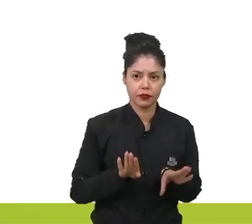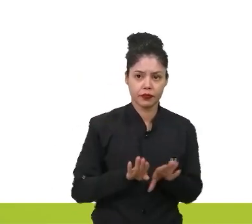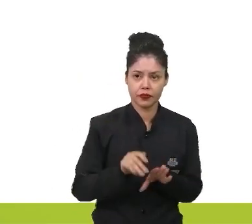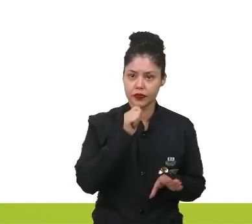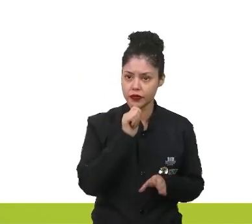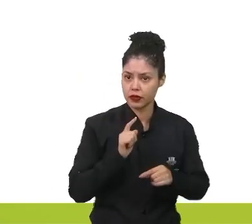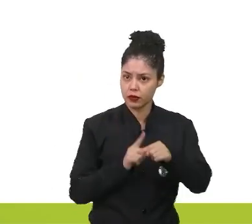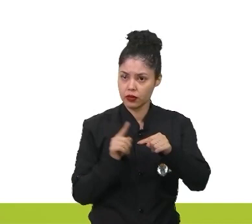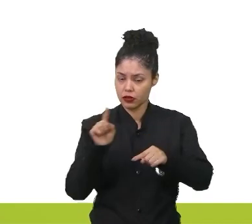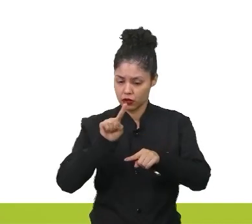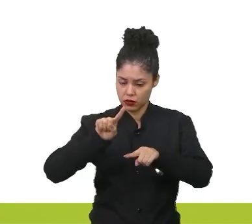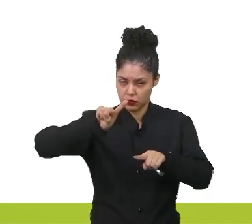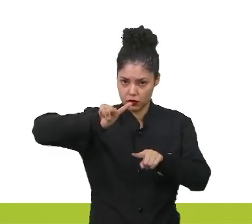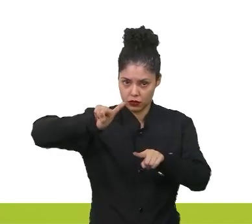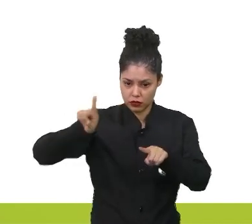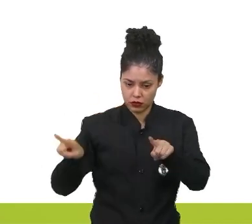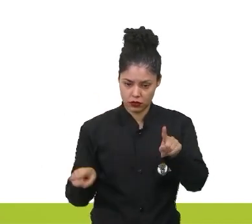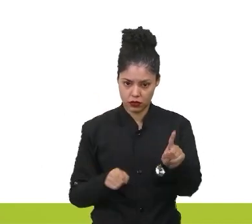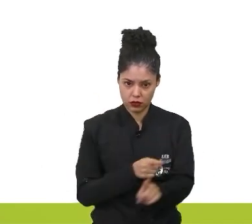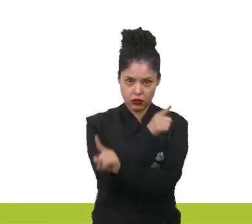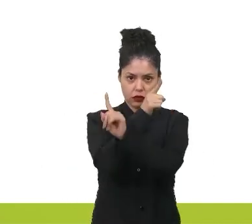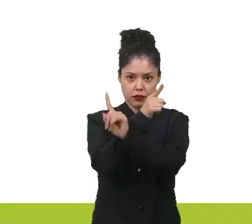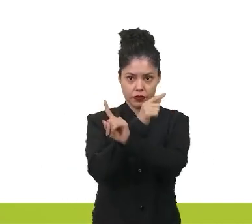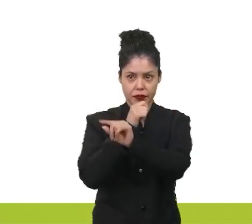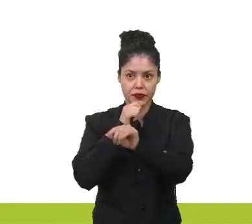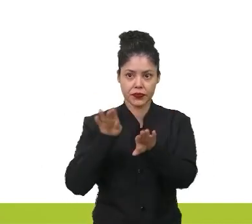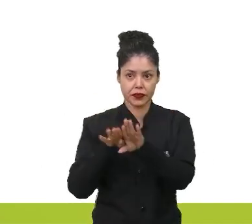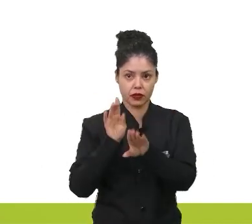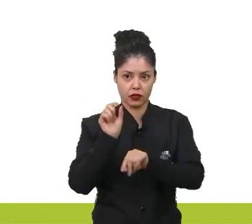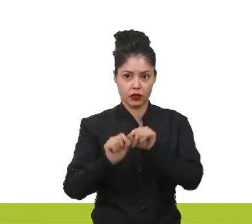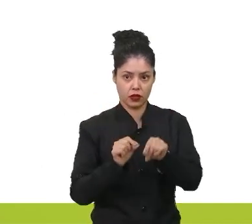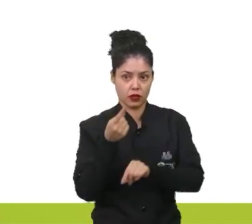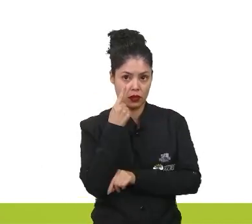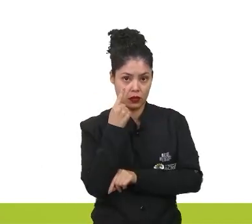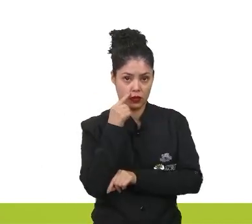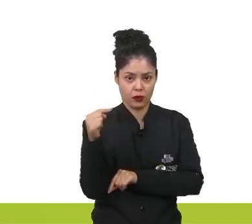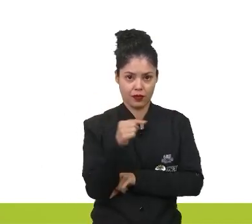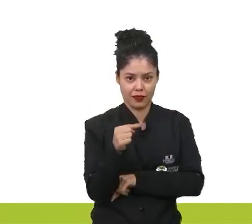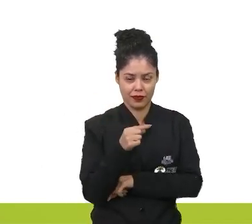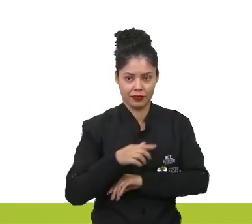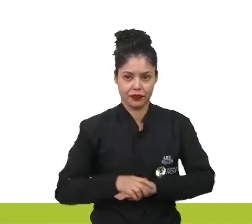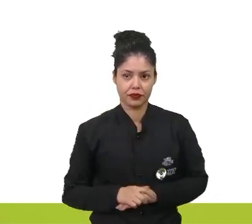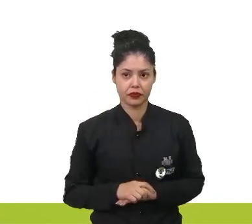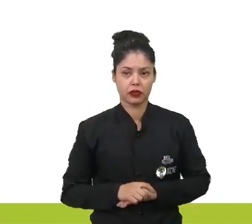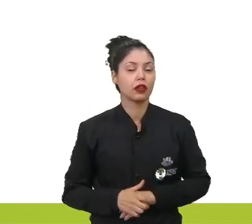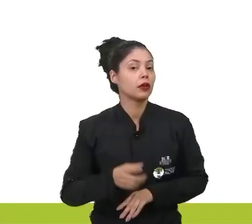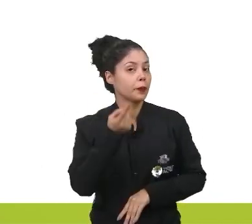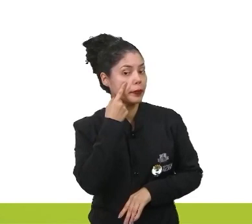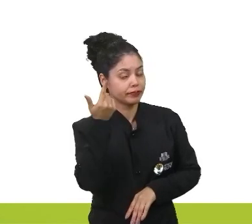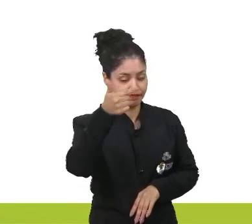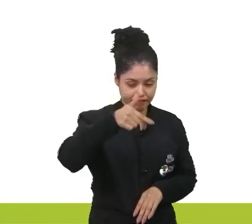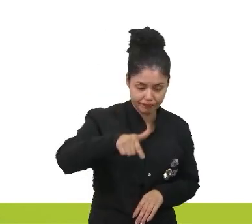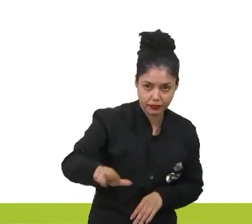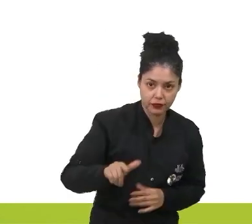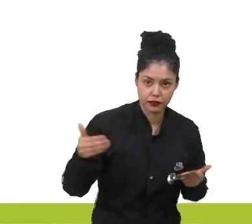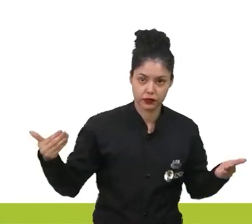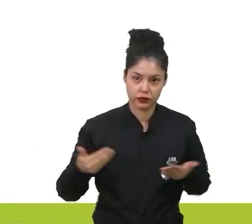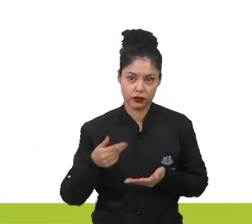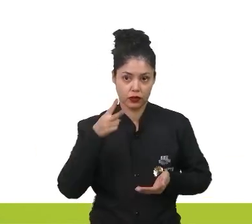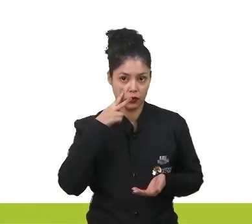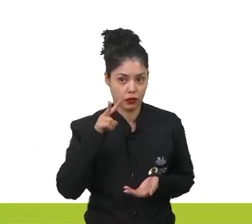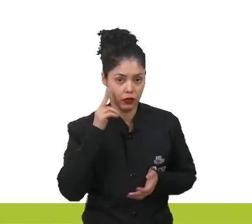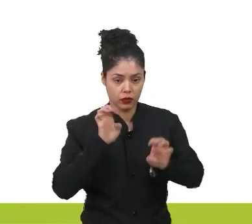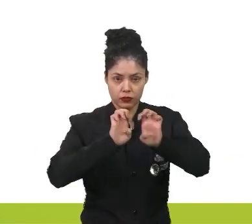ele troca de igualdade, ele passa com um sinal, ó, olha aqui ele, ó, negativo. E se você olhar de novo, agora você tem